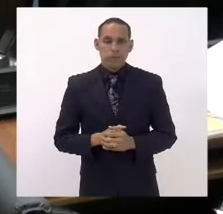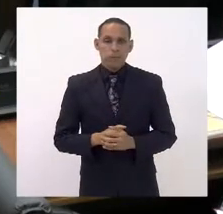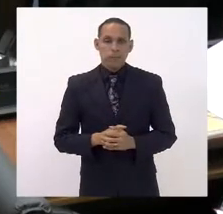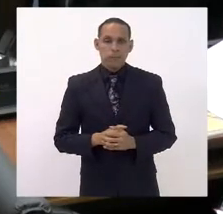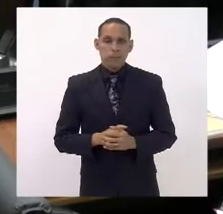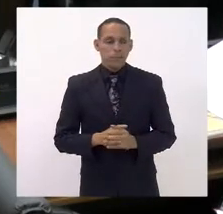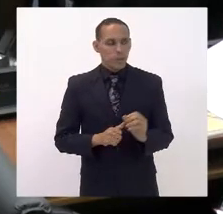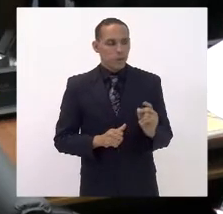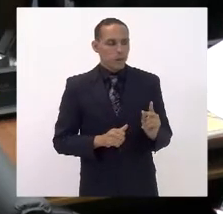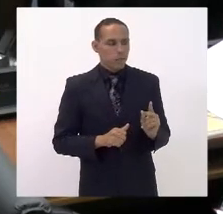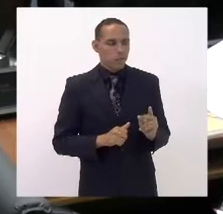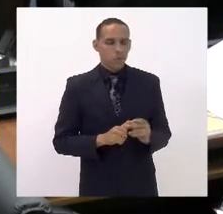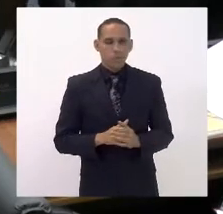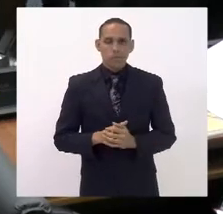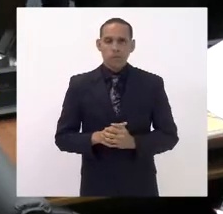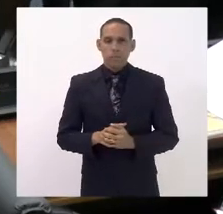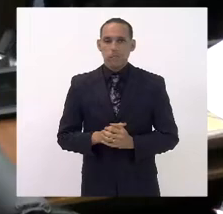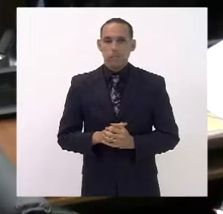Ok.